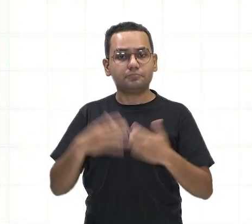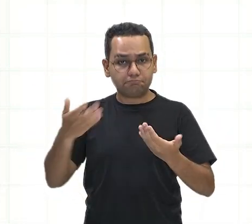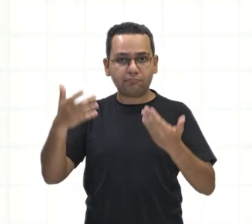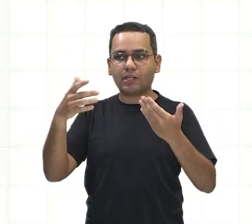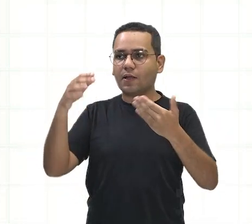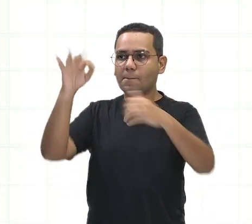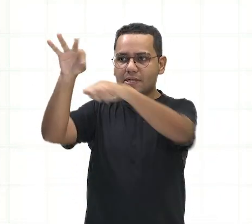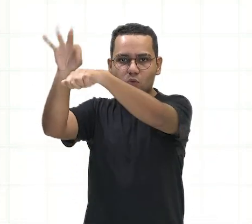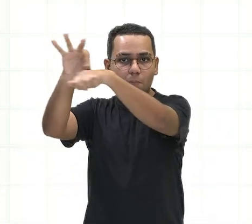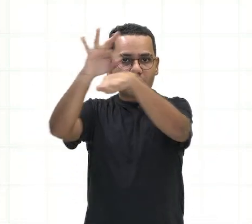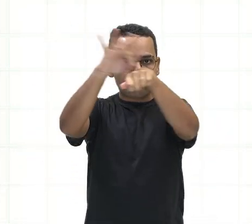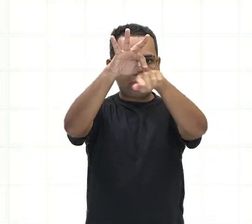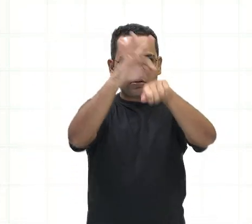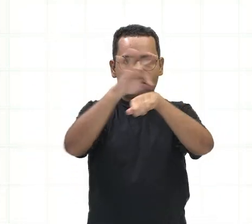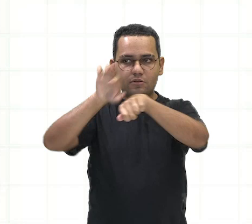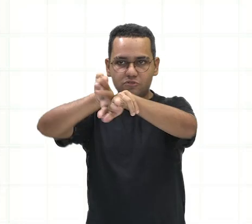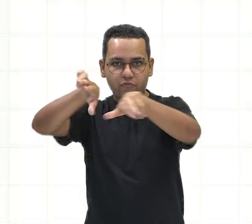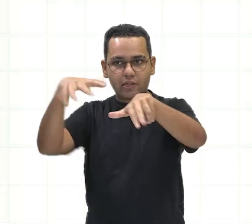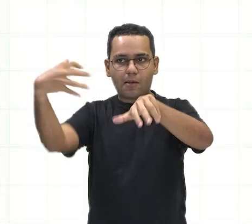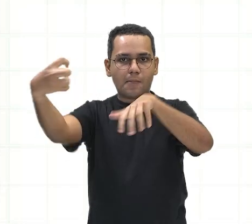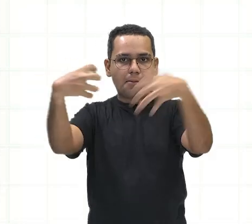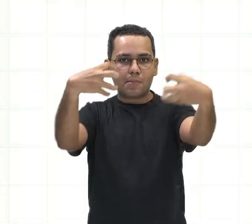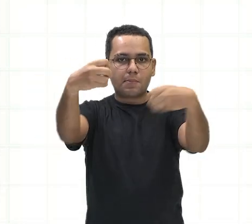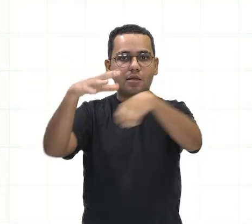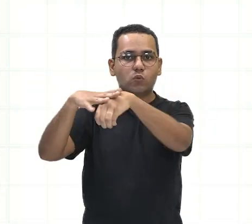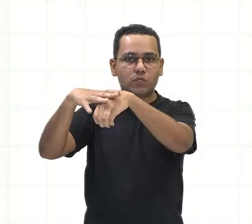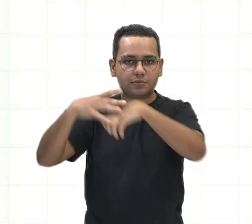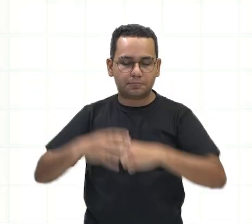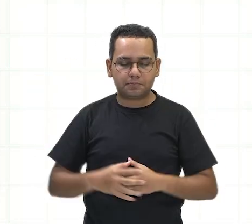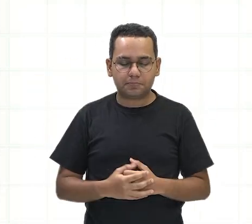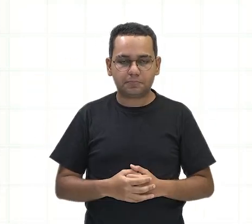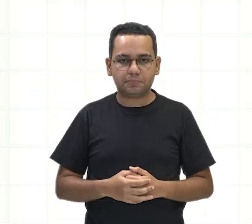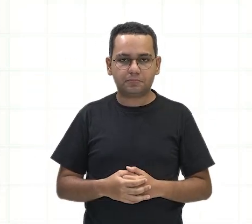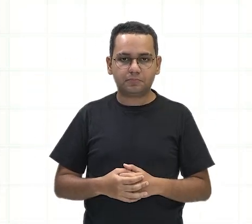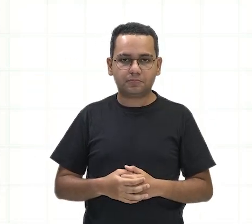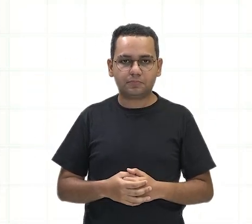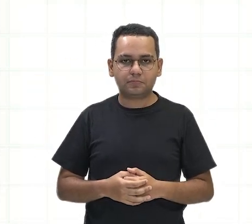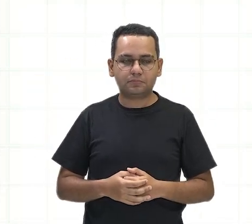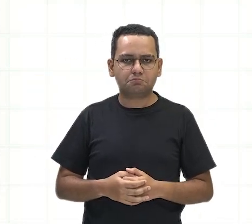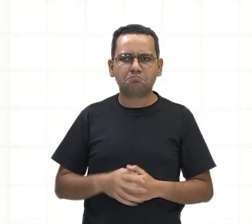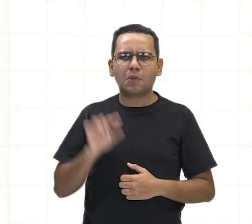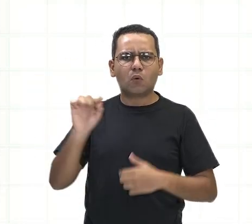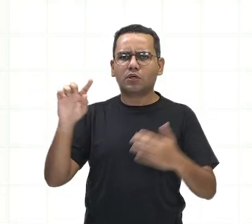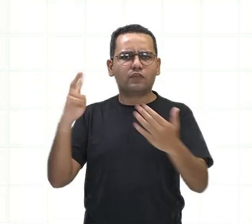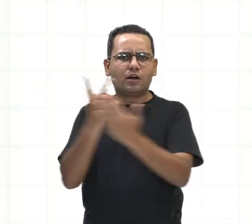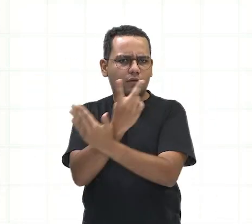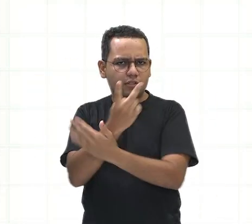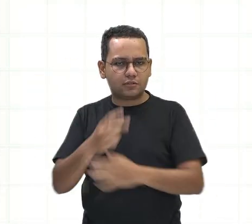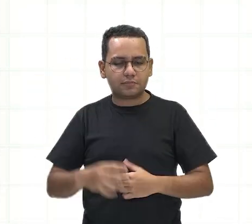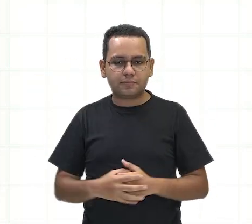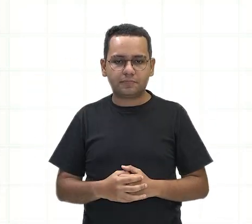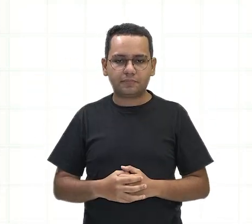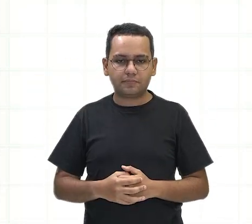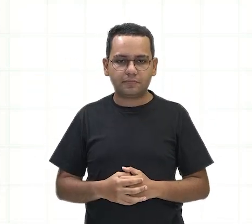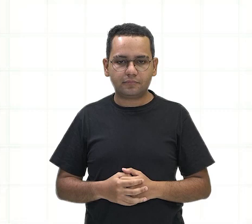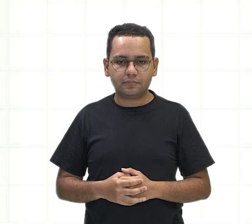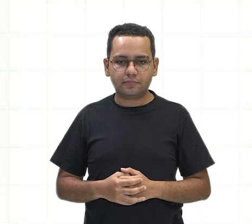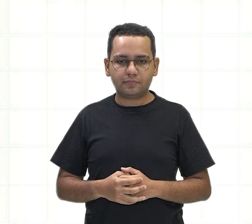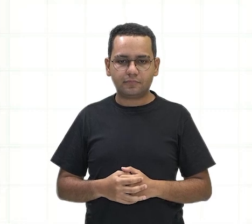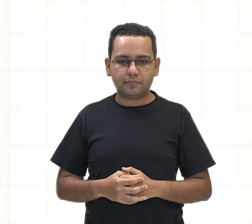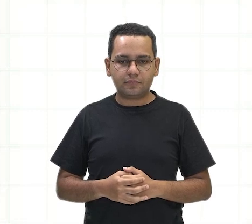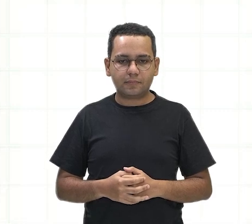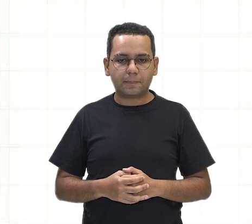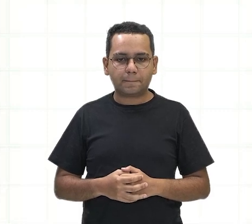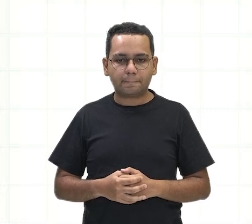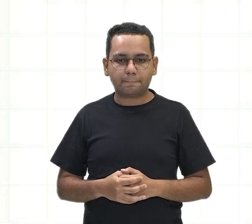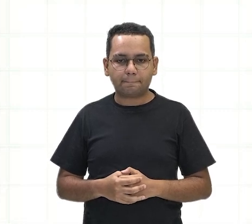vai infectar aquela pessoa, né? Quando ele vai picar aquela outra pessoa, o que acontece? Essas formas ali